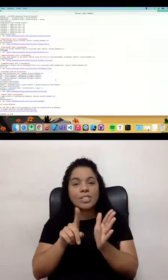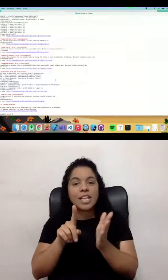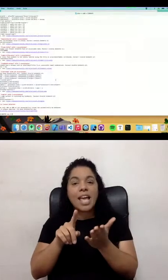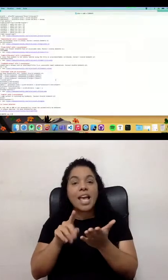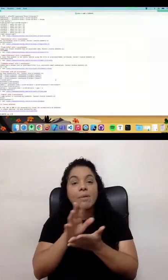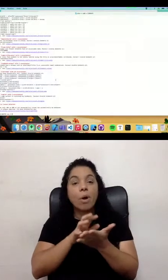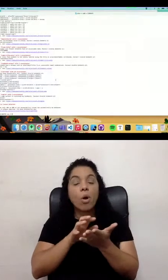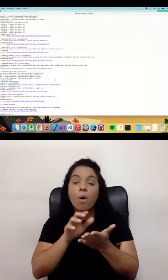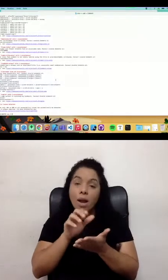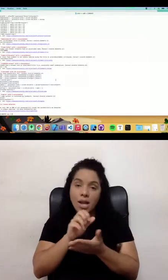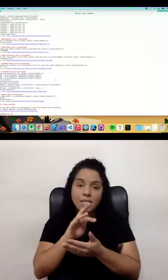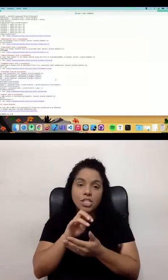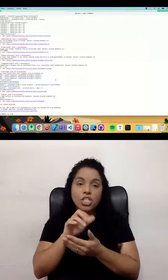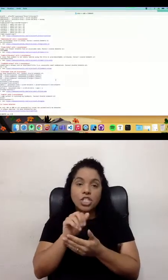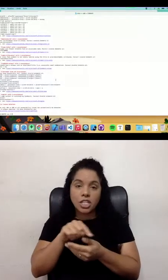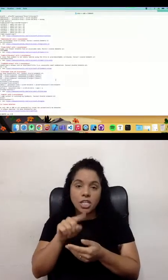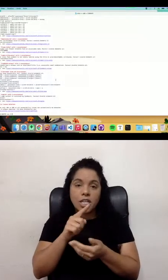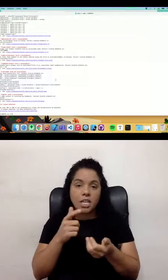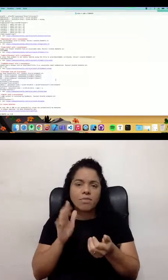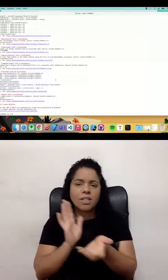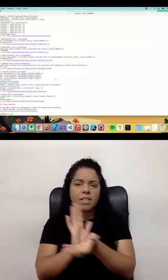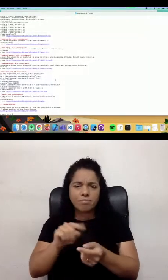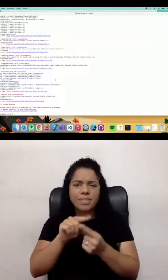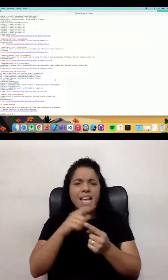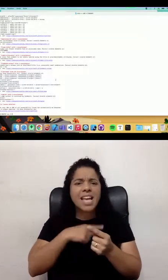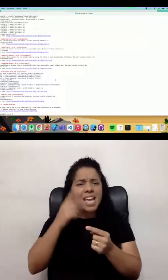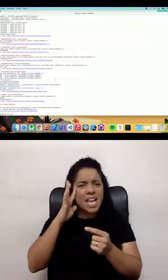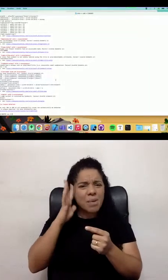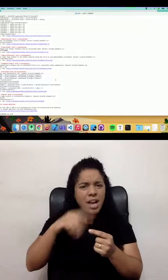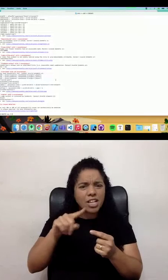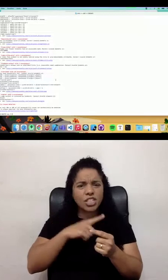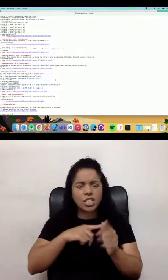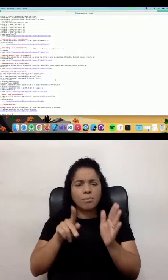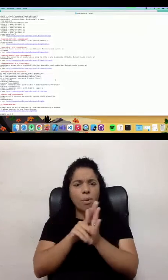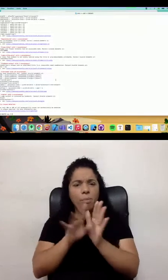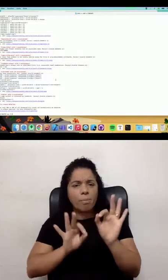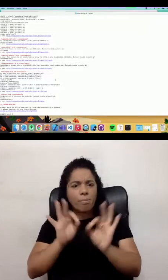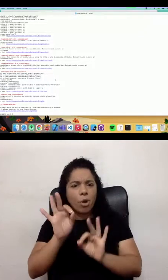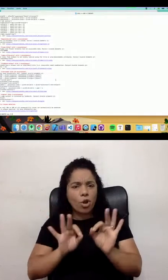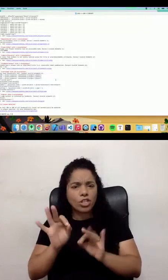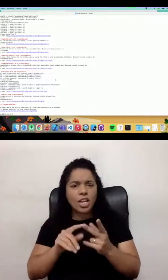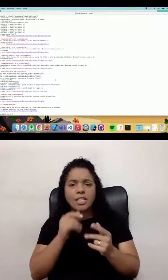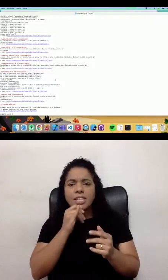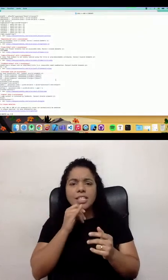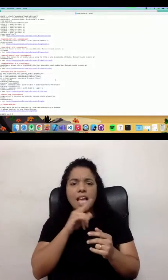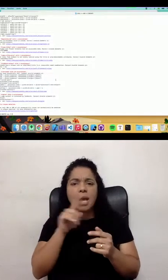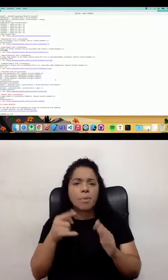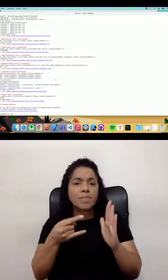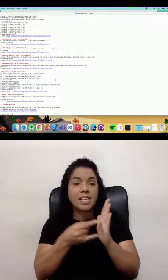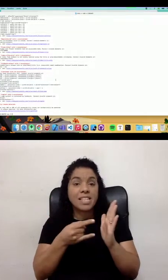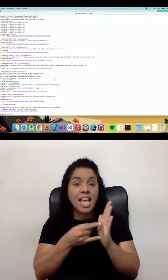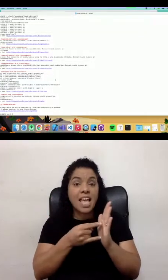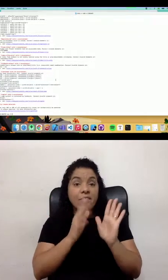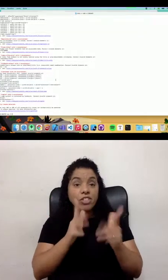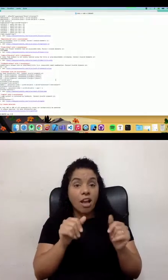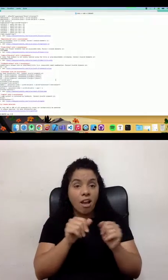dia. Mas, imagina você conseguir chegar já com o seu projeto, principalmente quando o dev estiver já fazendo